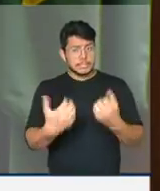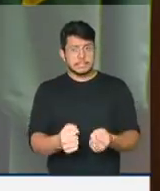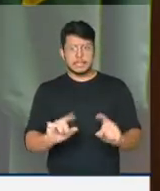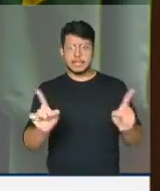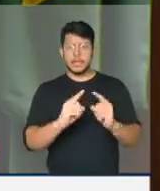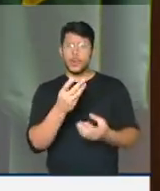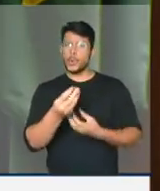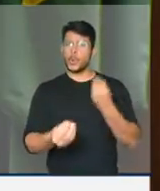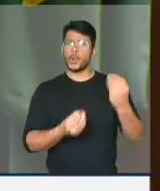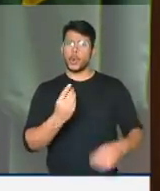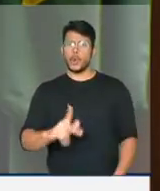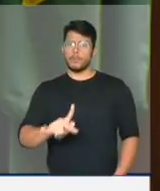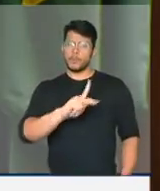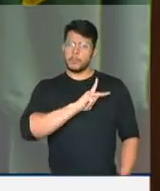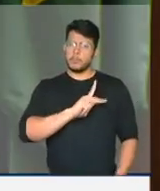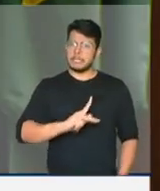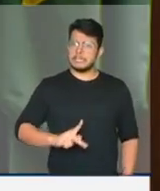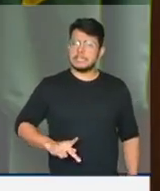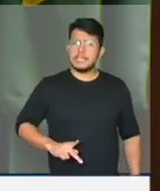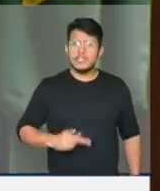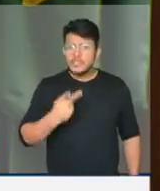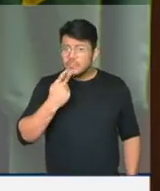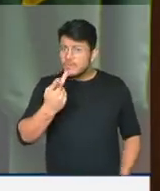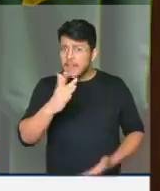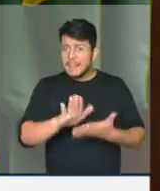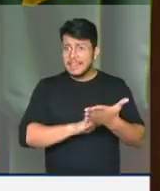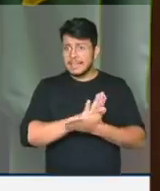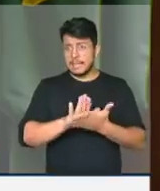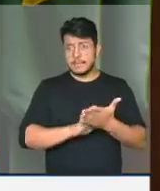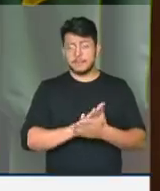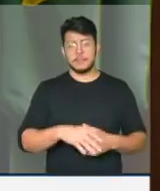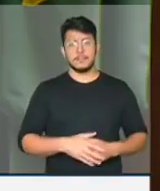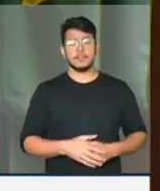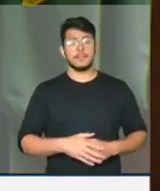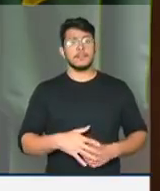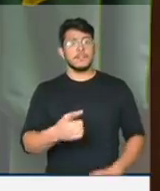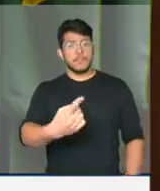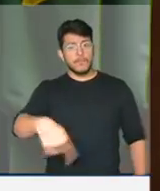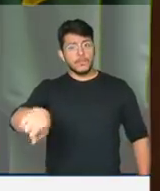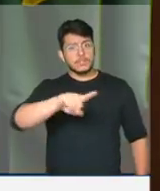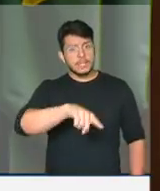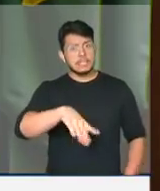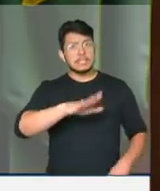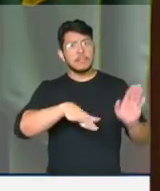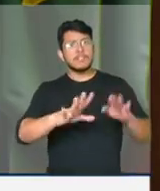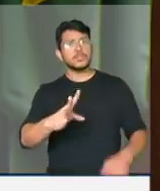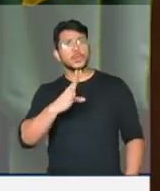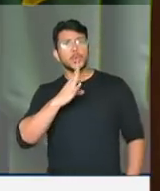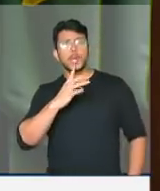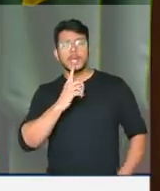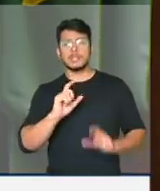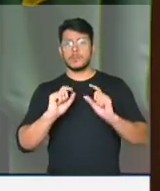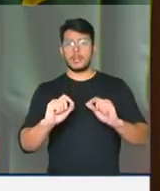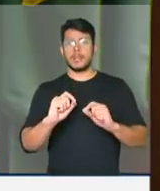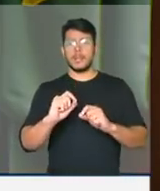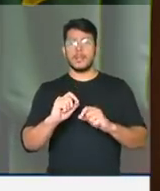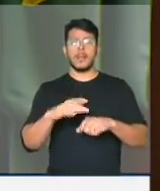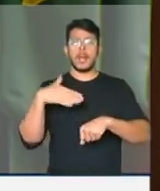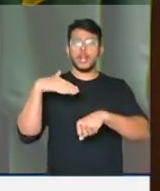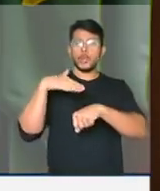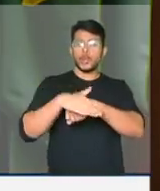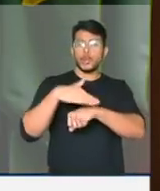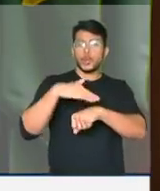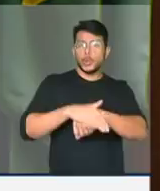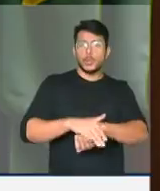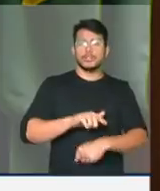República silencie diante disso. Talvez vocês conheçam um episódio histórico chamado A Noite dos Longos Punhais. Quem estudou